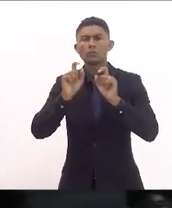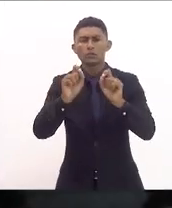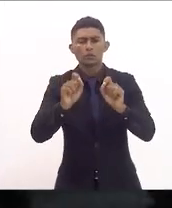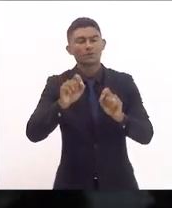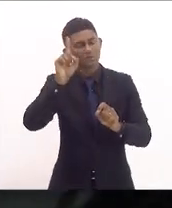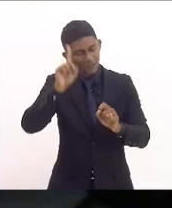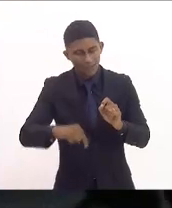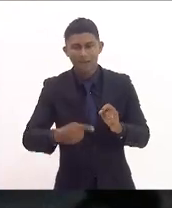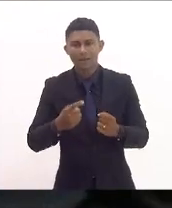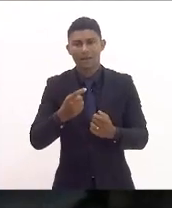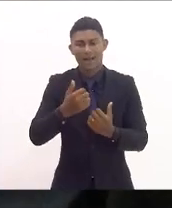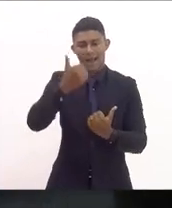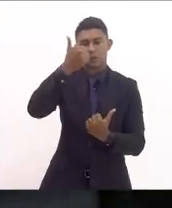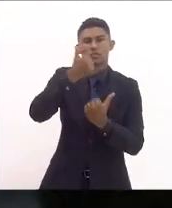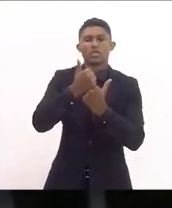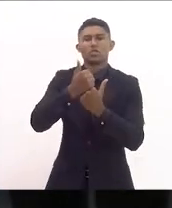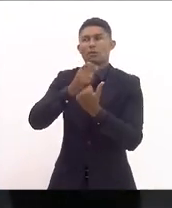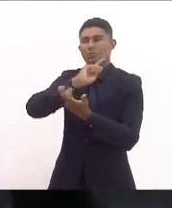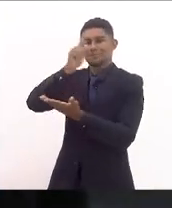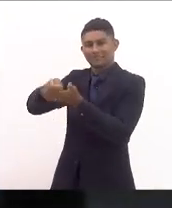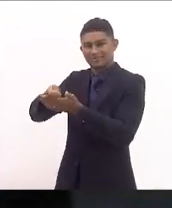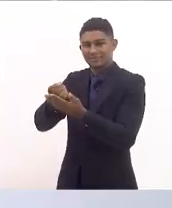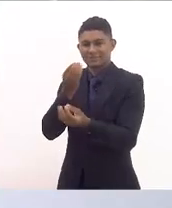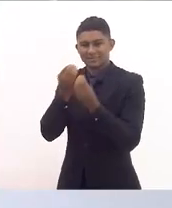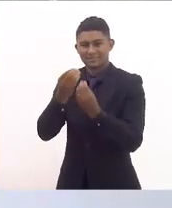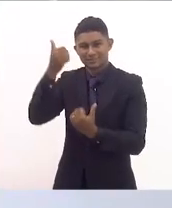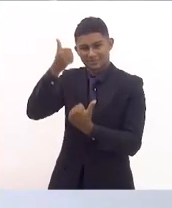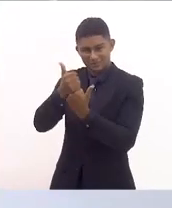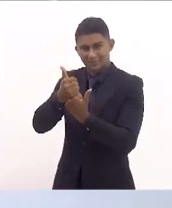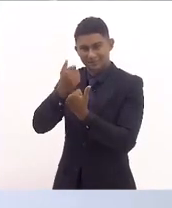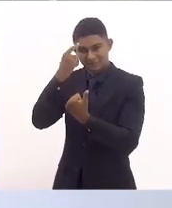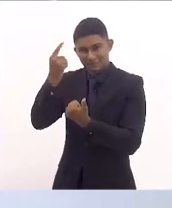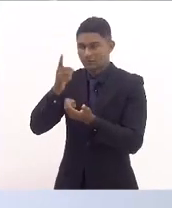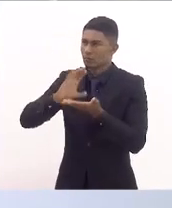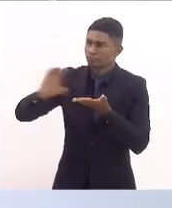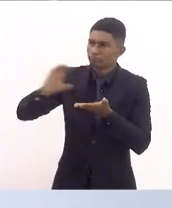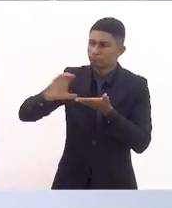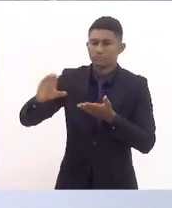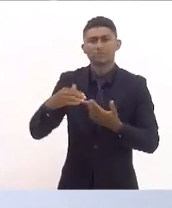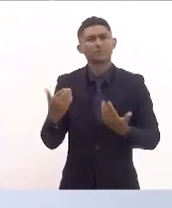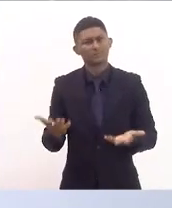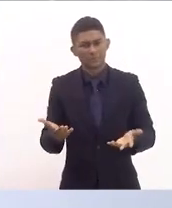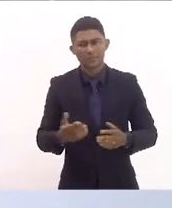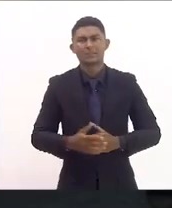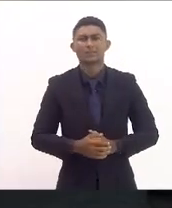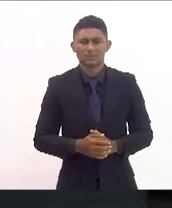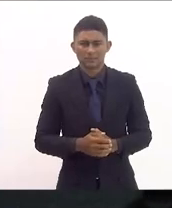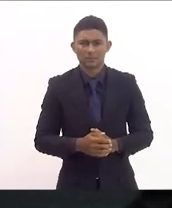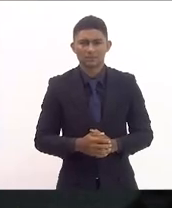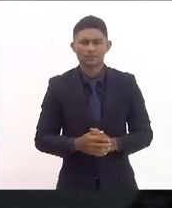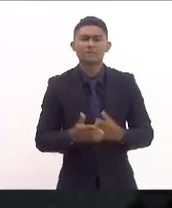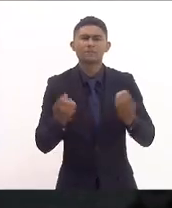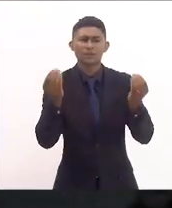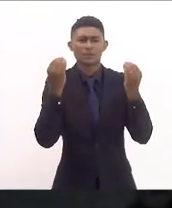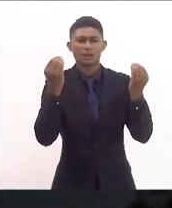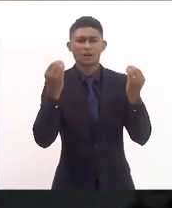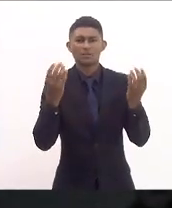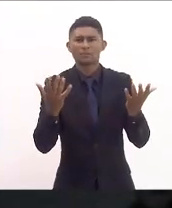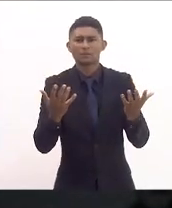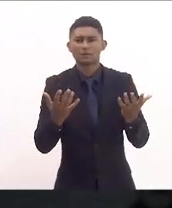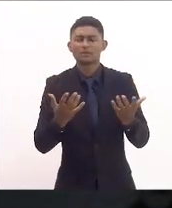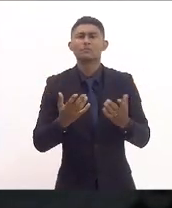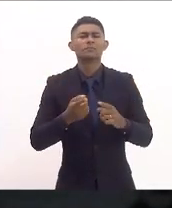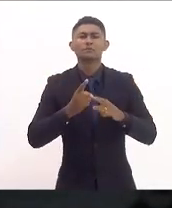auxílio-alimentação não é possível não é possível até por uma questão Flávio de